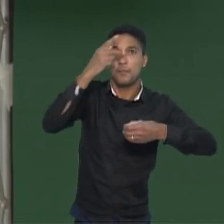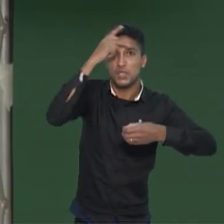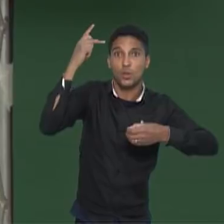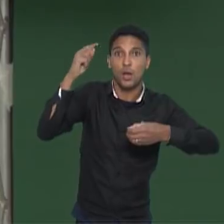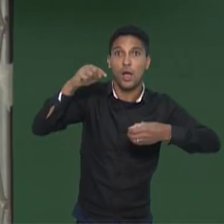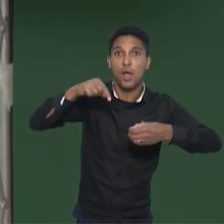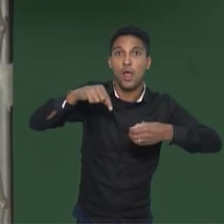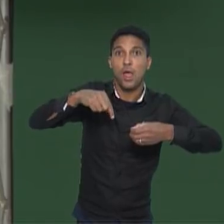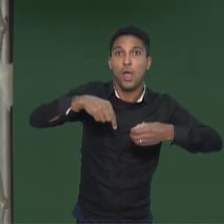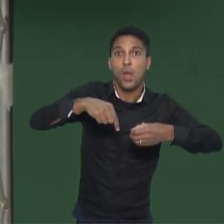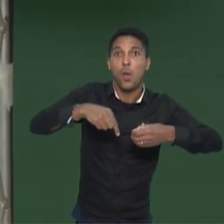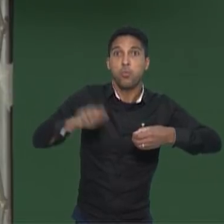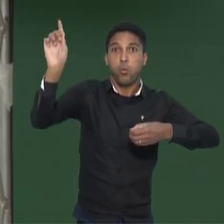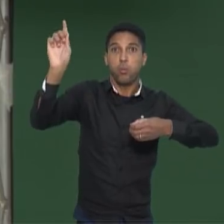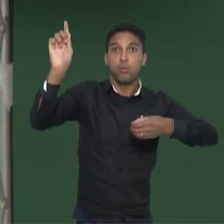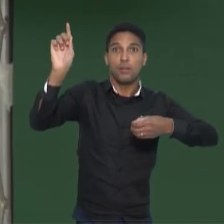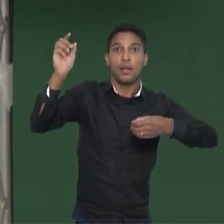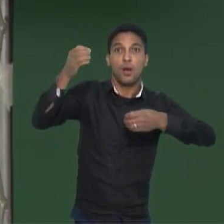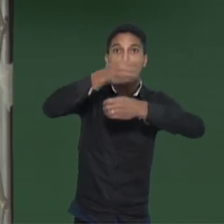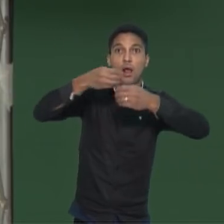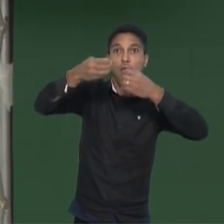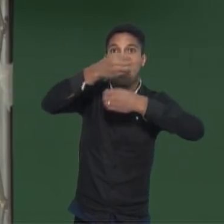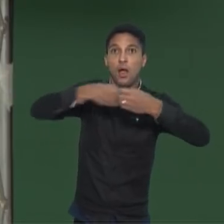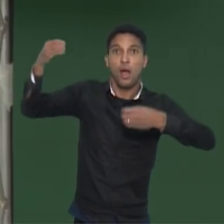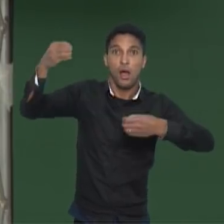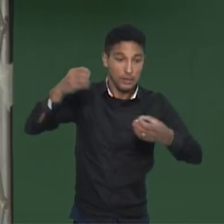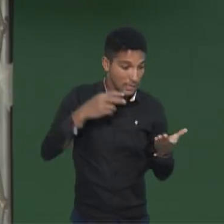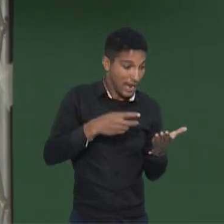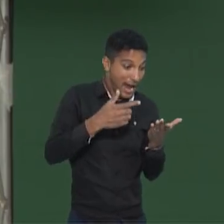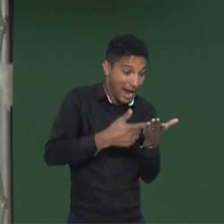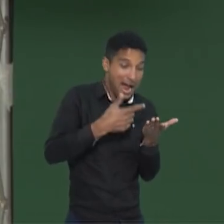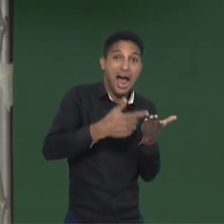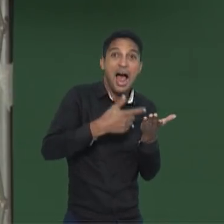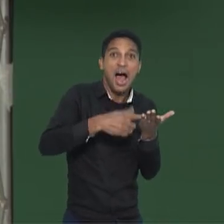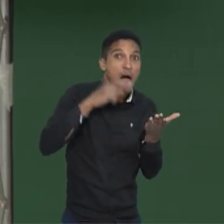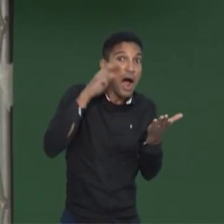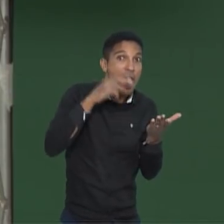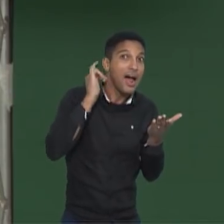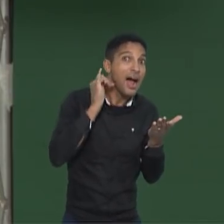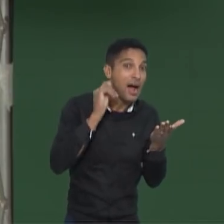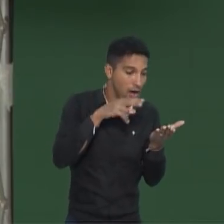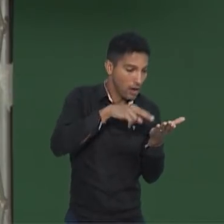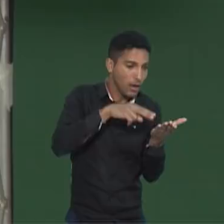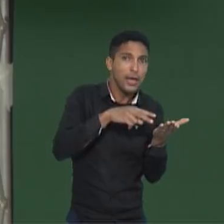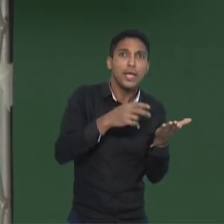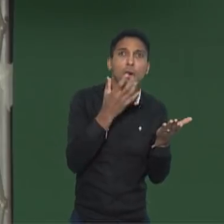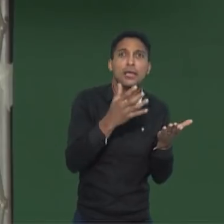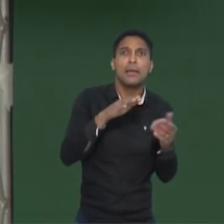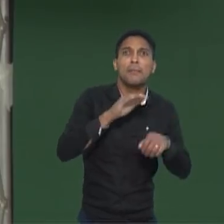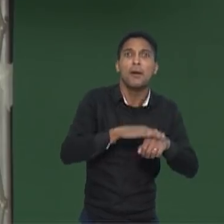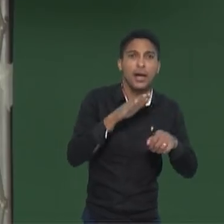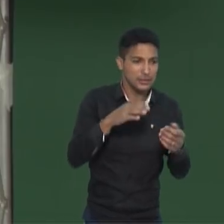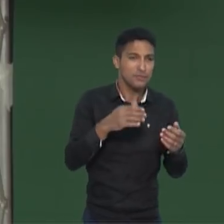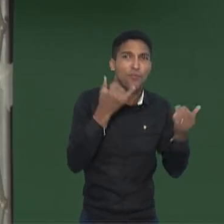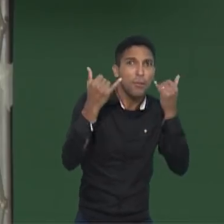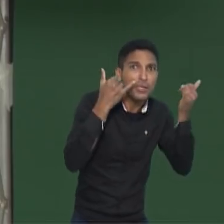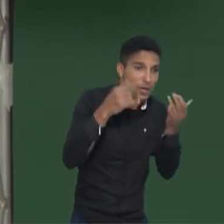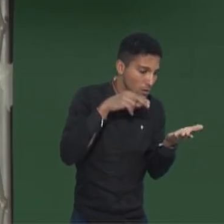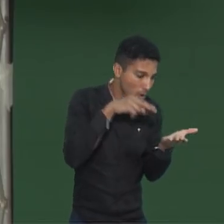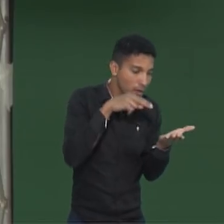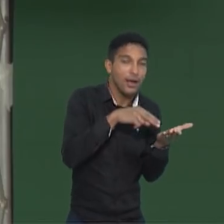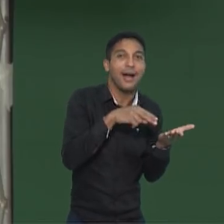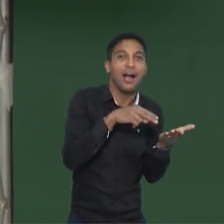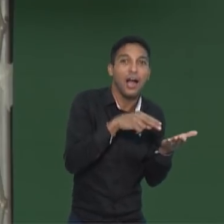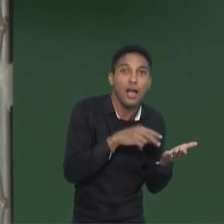lança revistas contando mais sobre aquela história. Então, não está aliado somente às tecnologias novas, mas essa mudança desse público